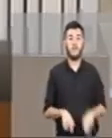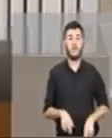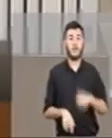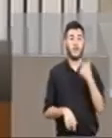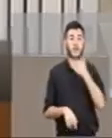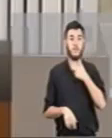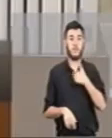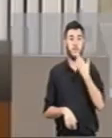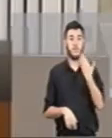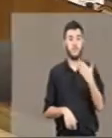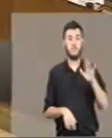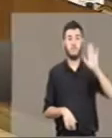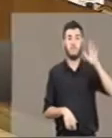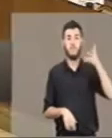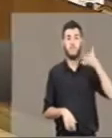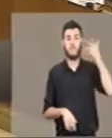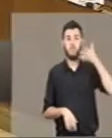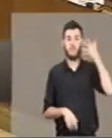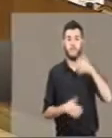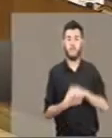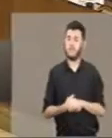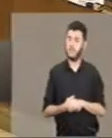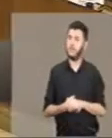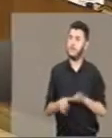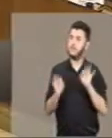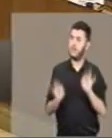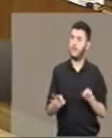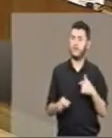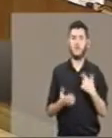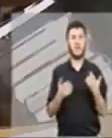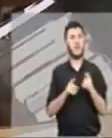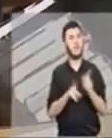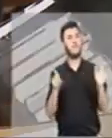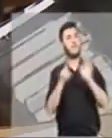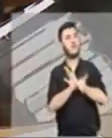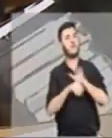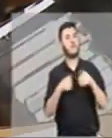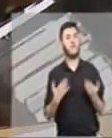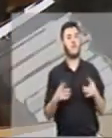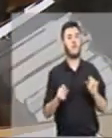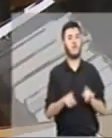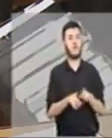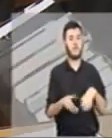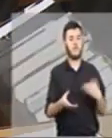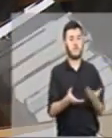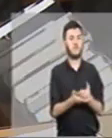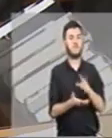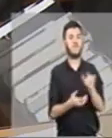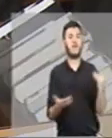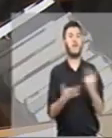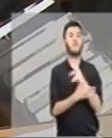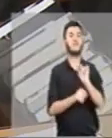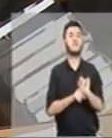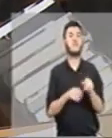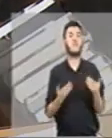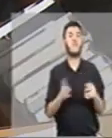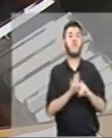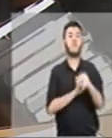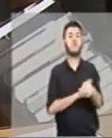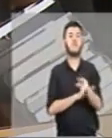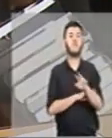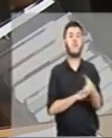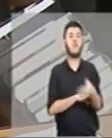Não, exatamente, eu queria me pronunciar ou indagar. Ministro Lewandowski, à direita. Vossa Excelência já deu a